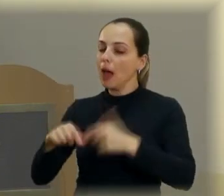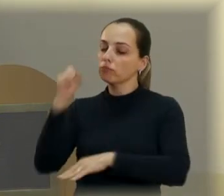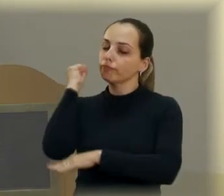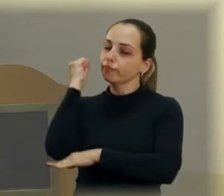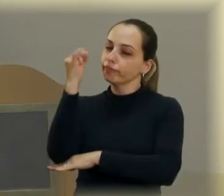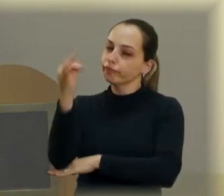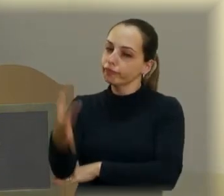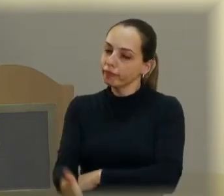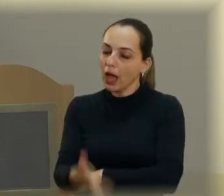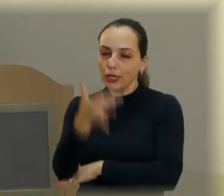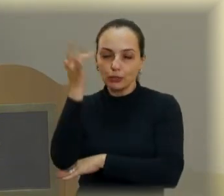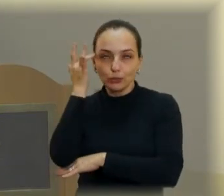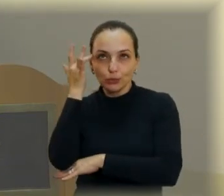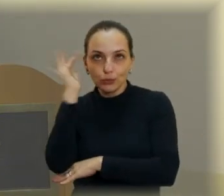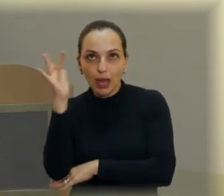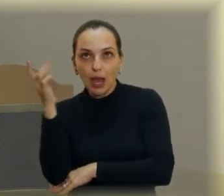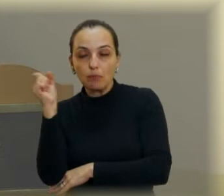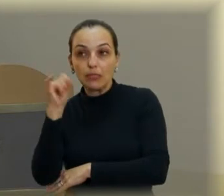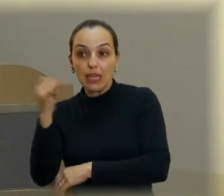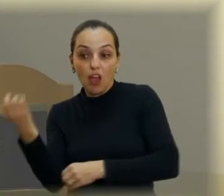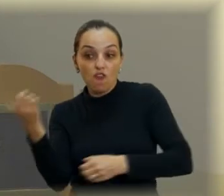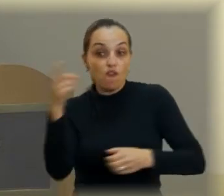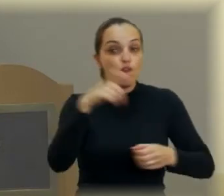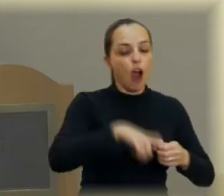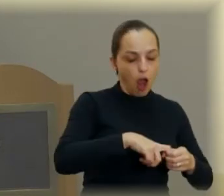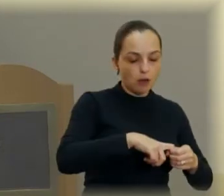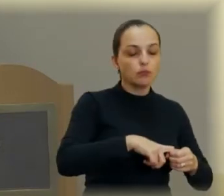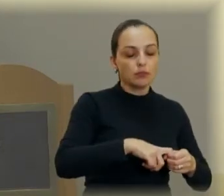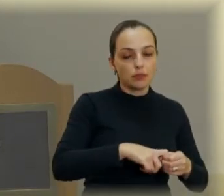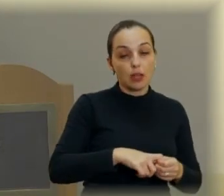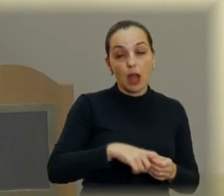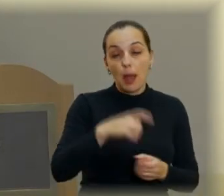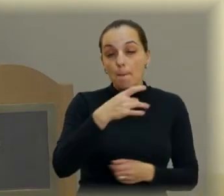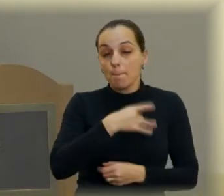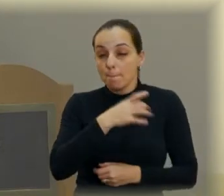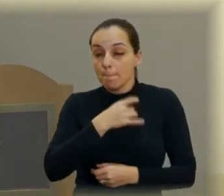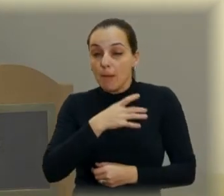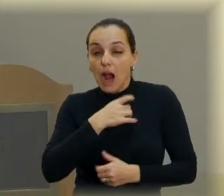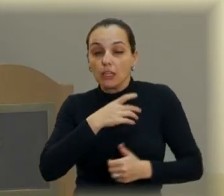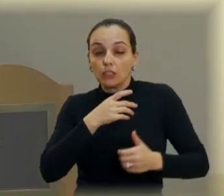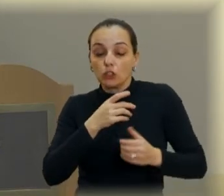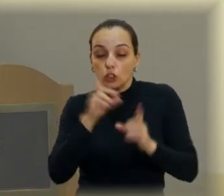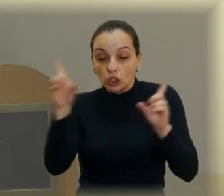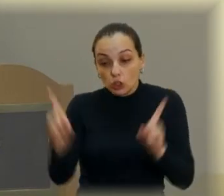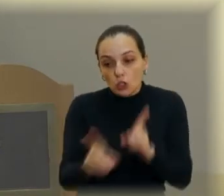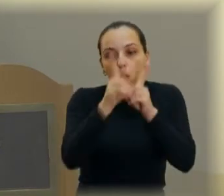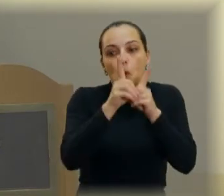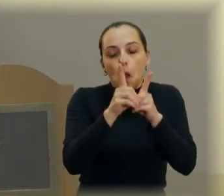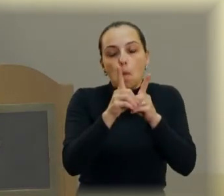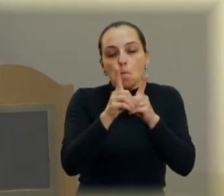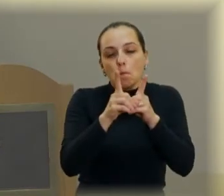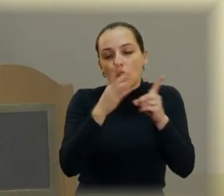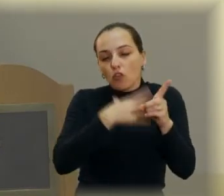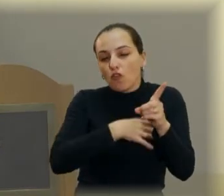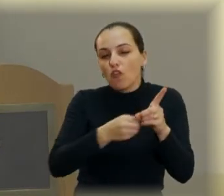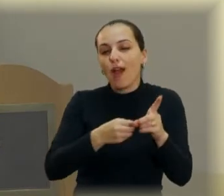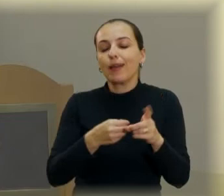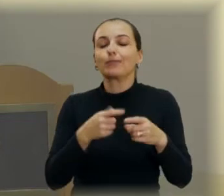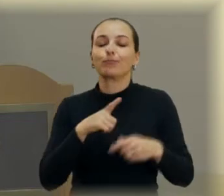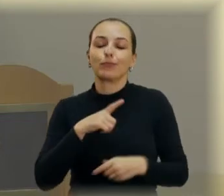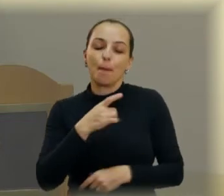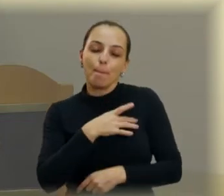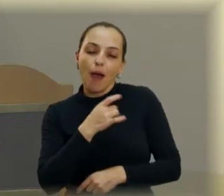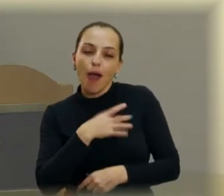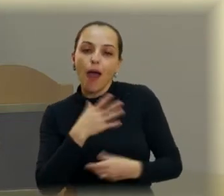não sabe se tem um retorno satisfatório tem medo de chegar perto dos filhos da esposa então a gente